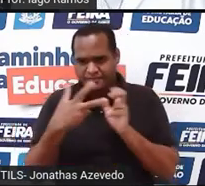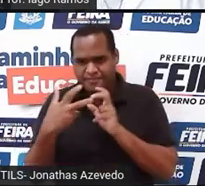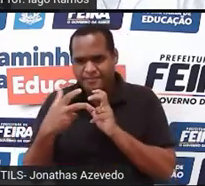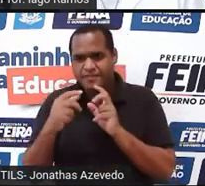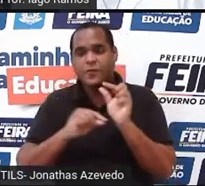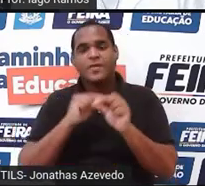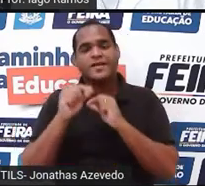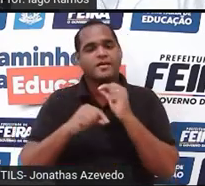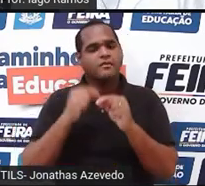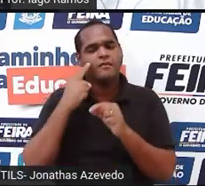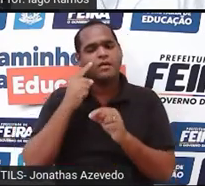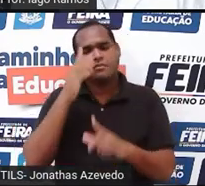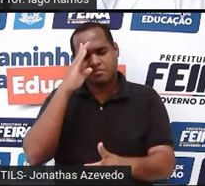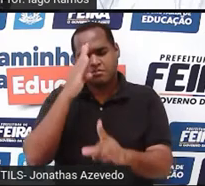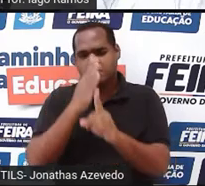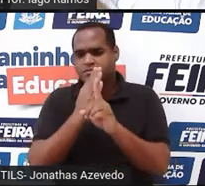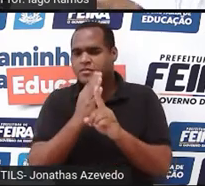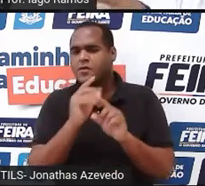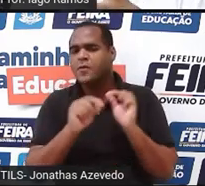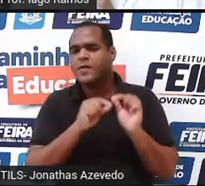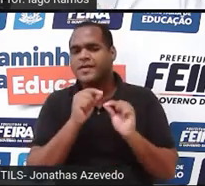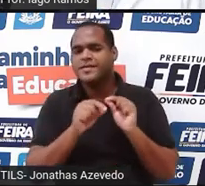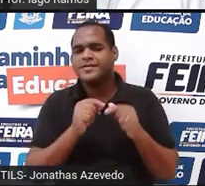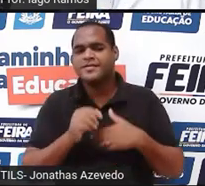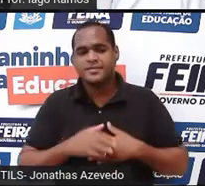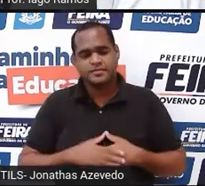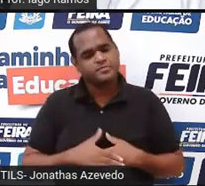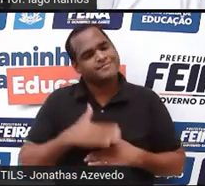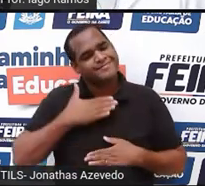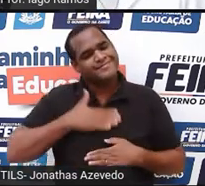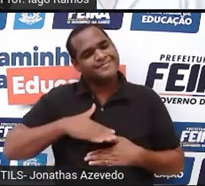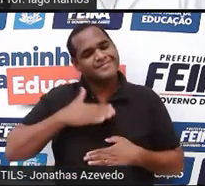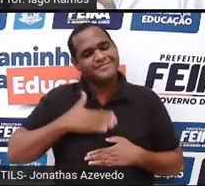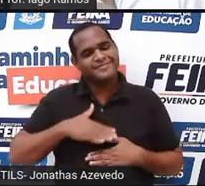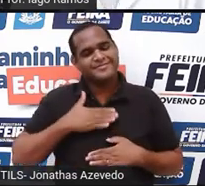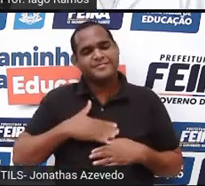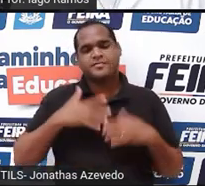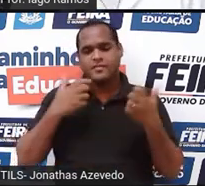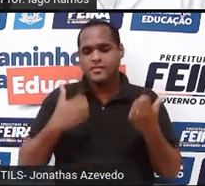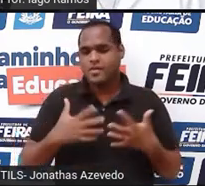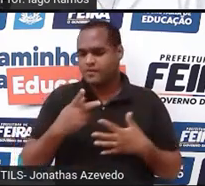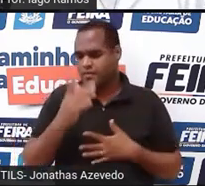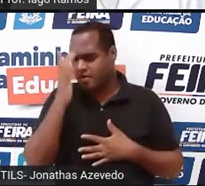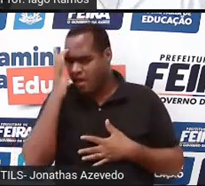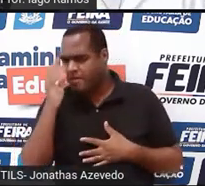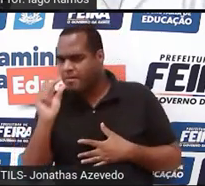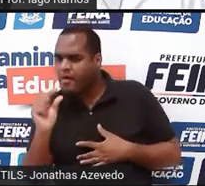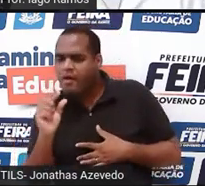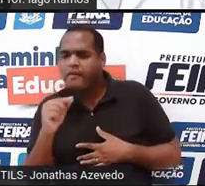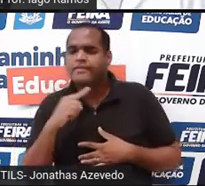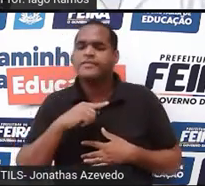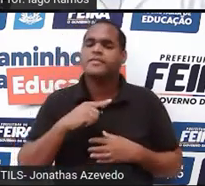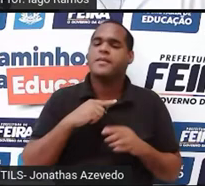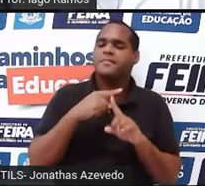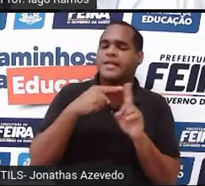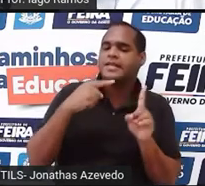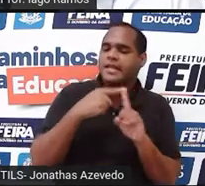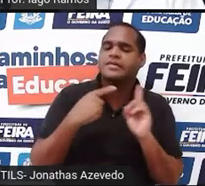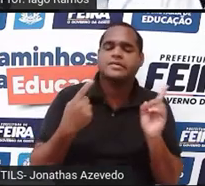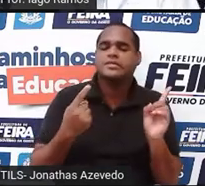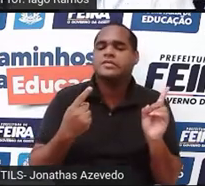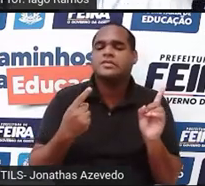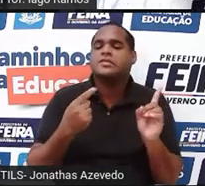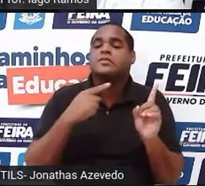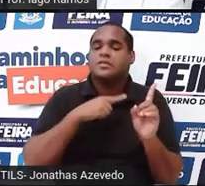até aqui o quanto você entendeu Calma né se você acha que foi pouco se você acha que foi metade